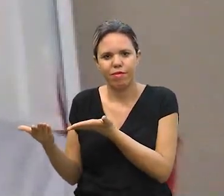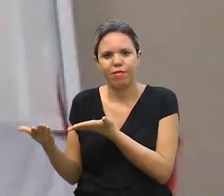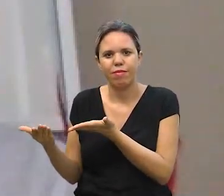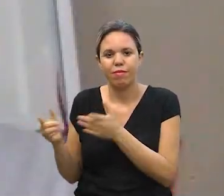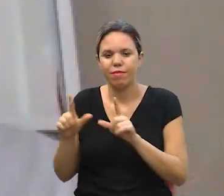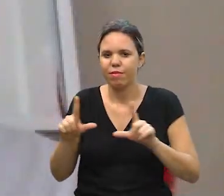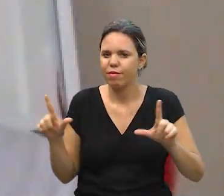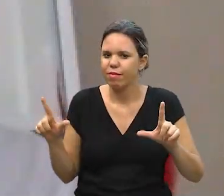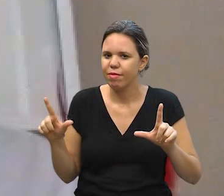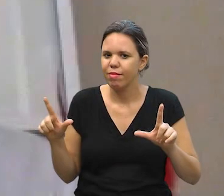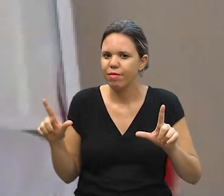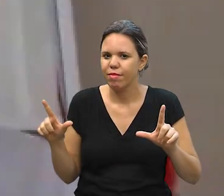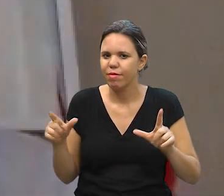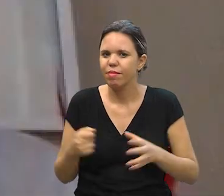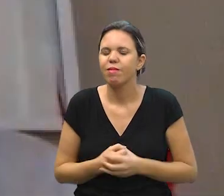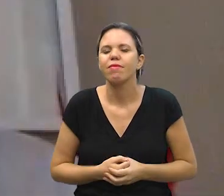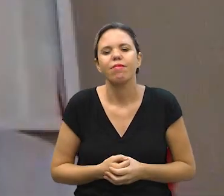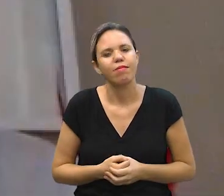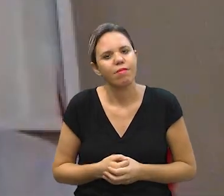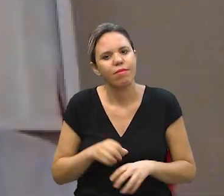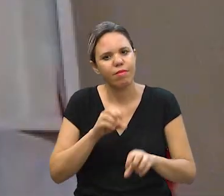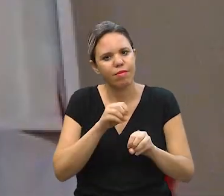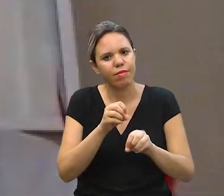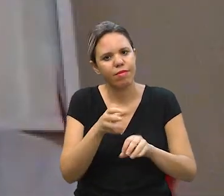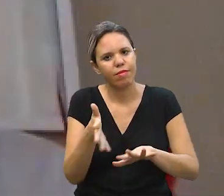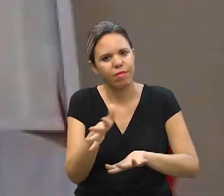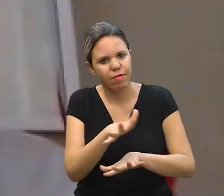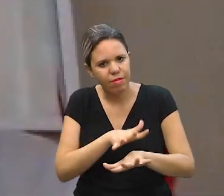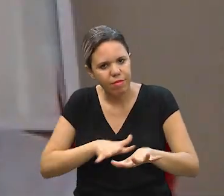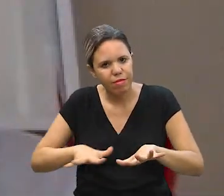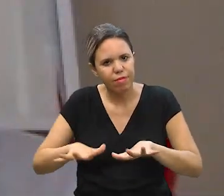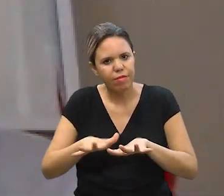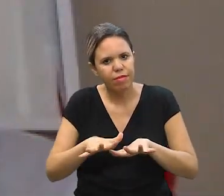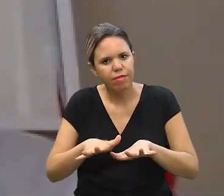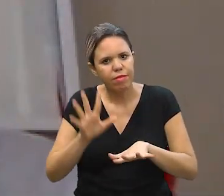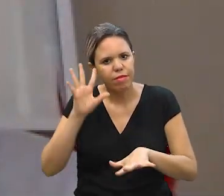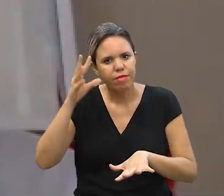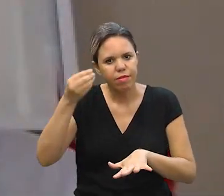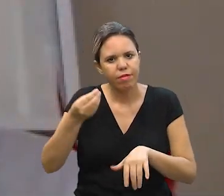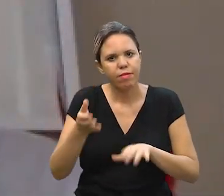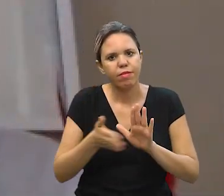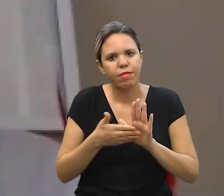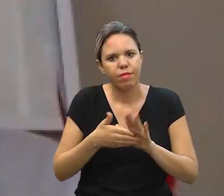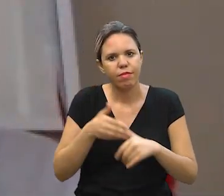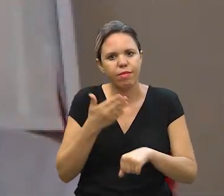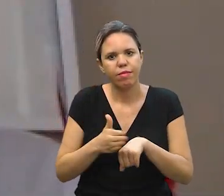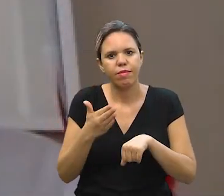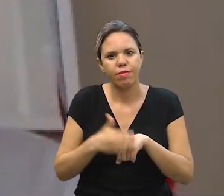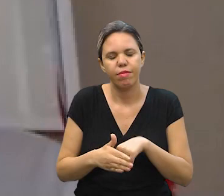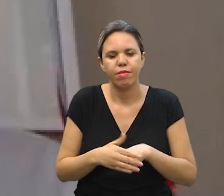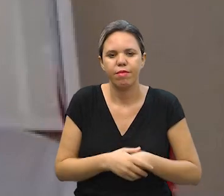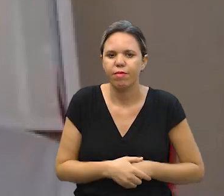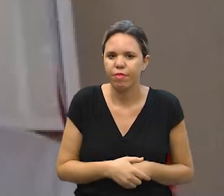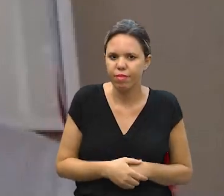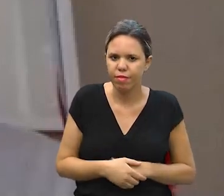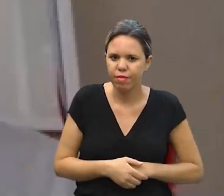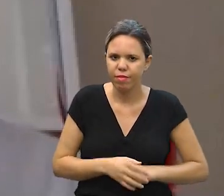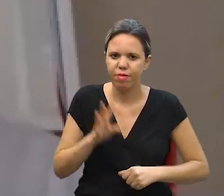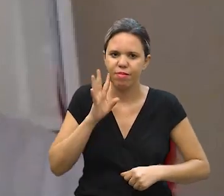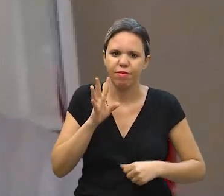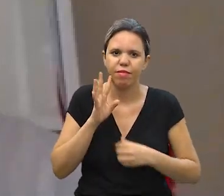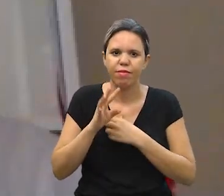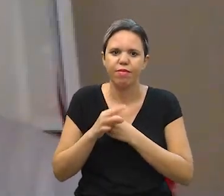ó. Aê! Olha lá, Educação, Inclusão, Entendimento, Proposições e Práticas.